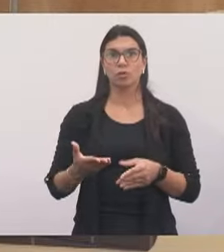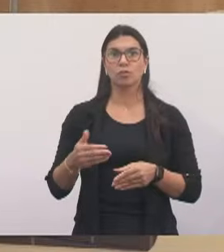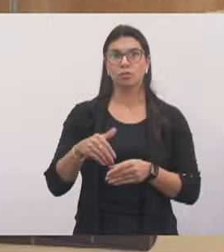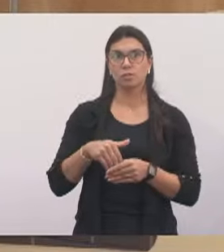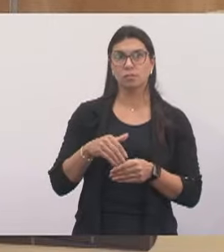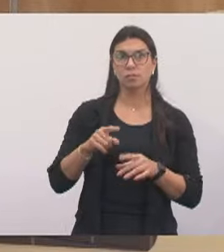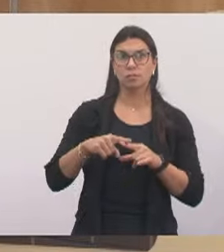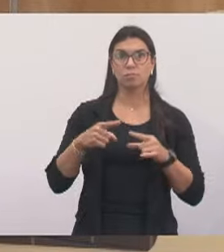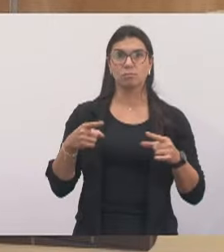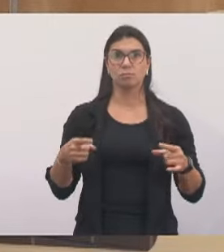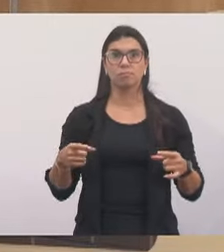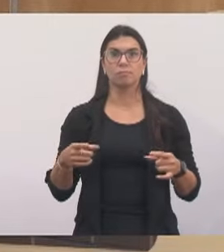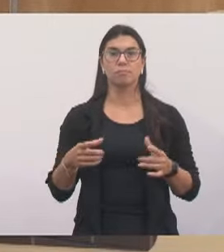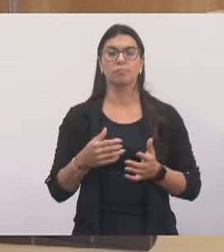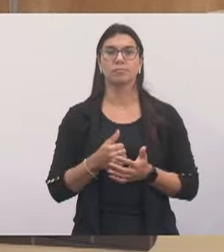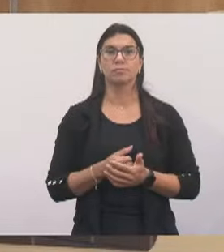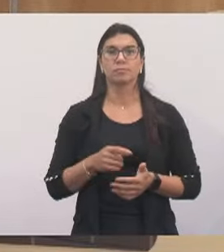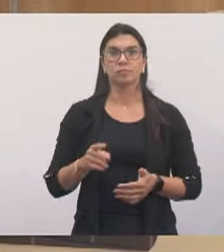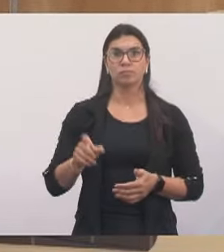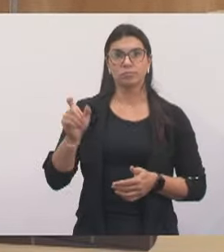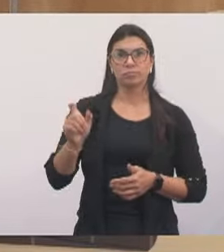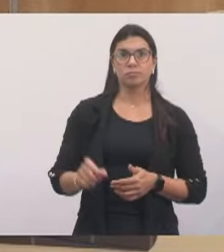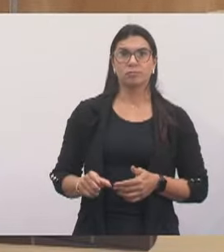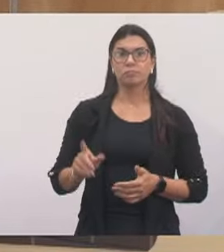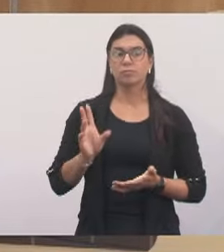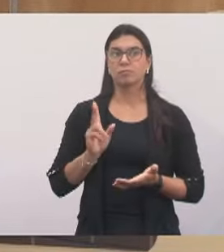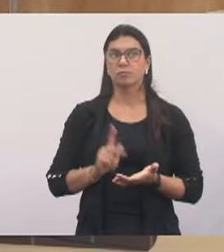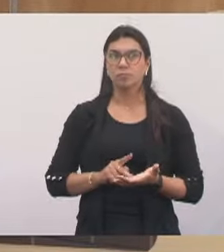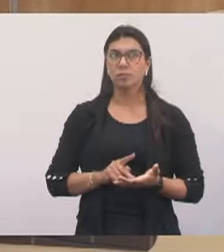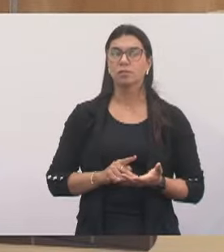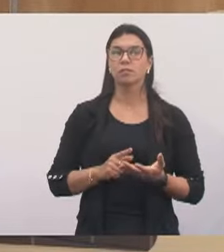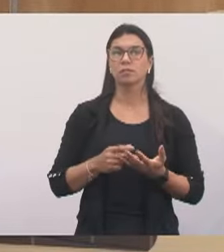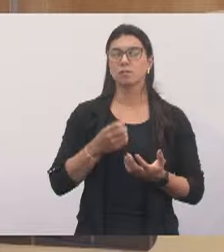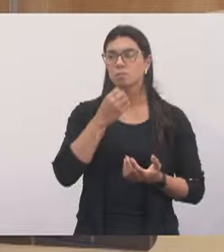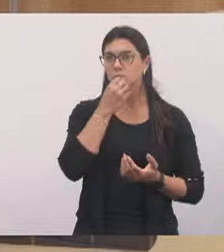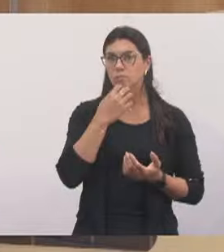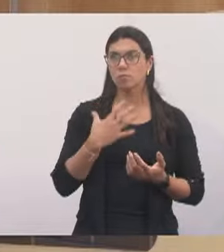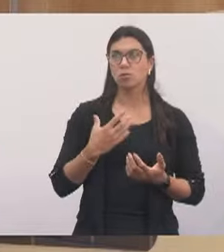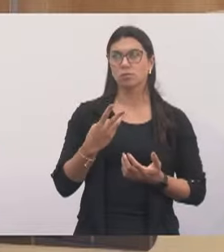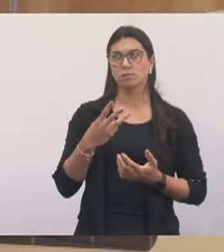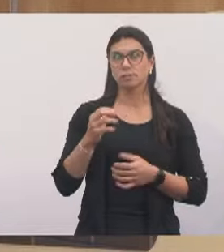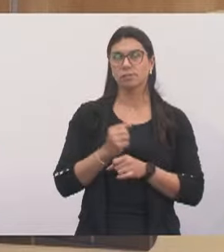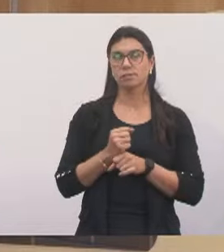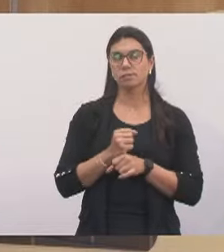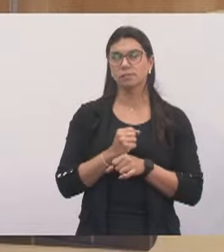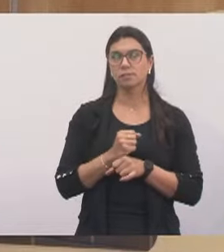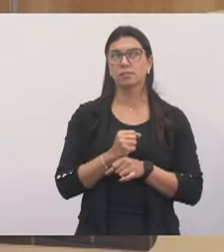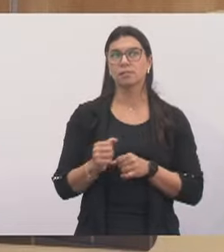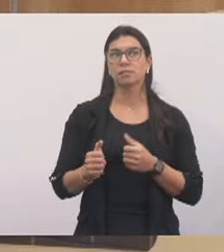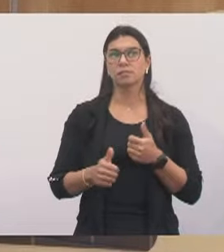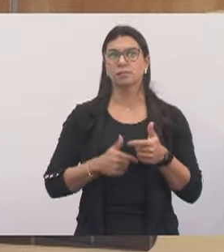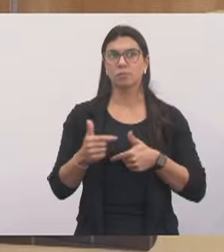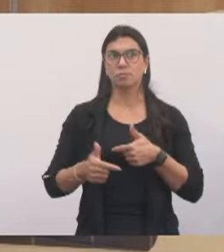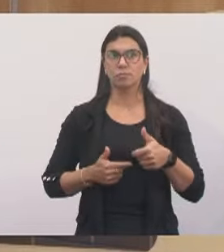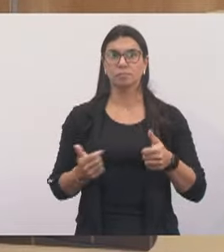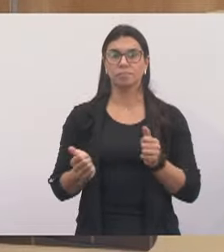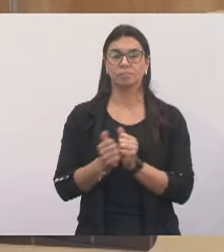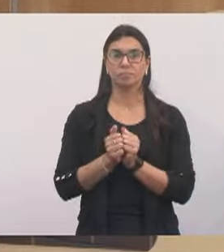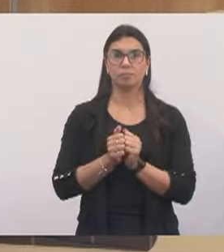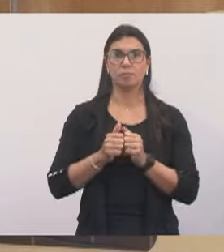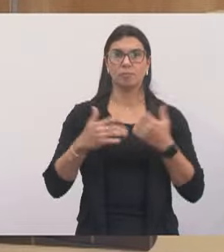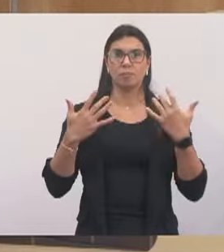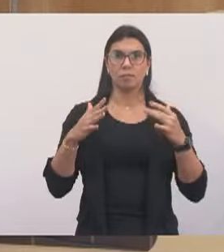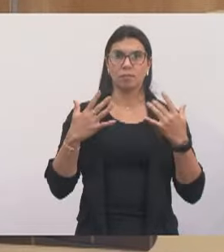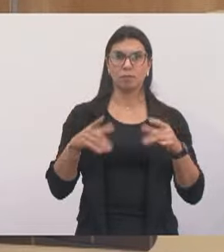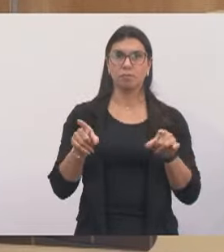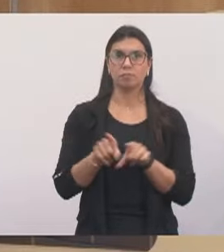mas foi realmente muito bacana estar com você nesse período aí de 3 anos, tá? Bom, e parabenizar